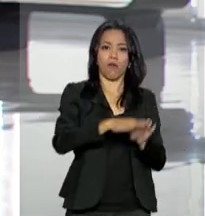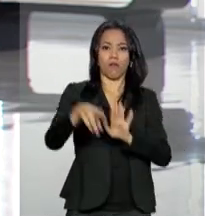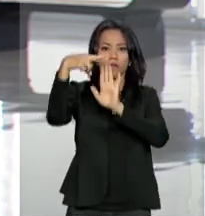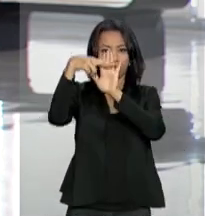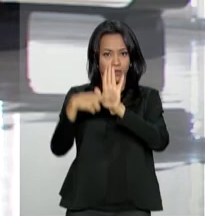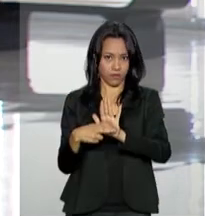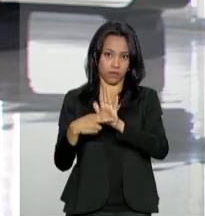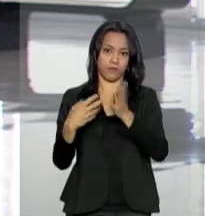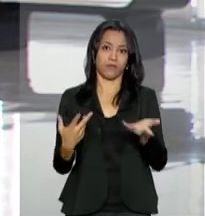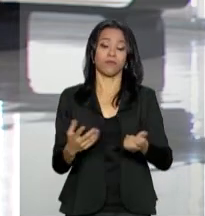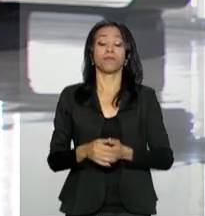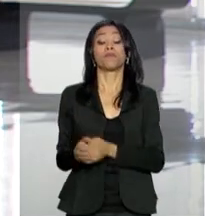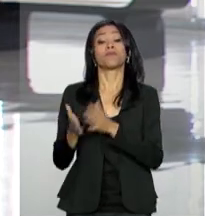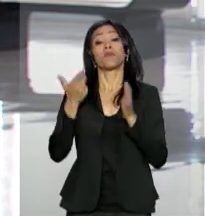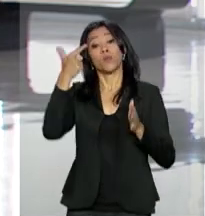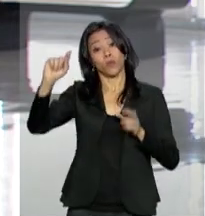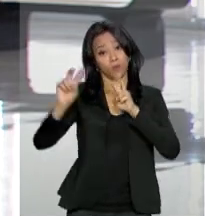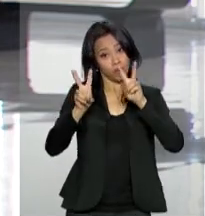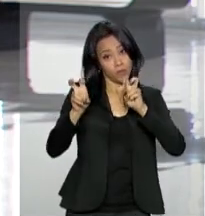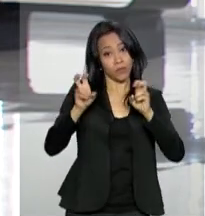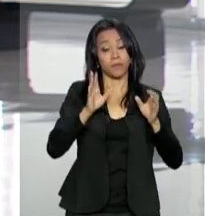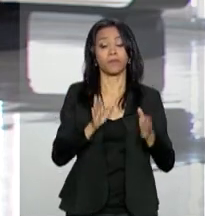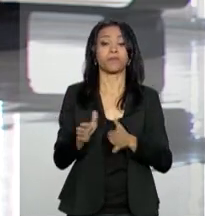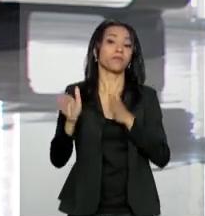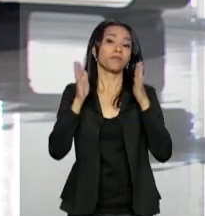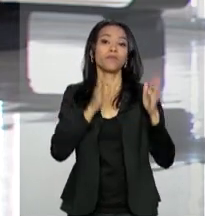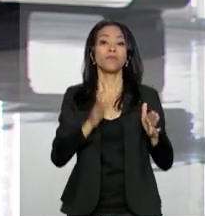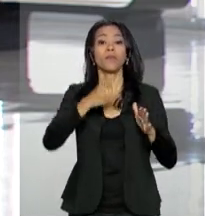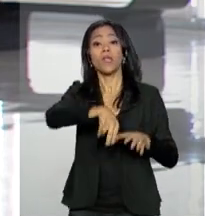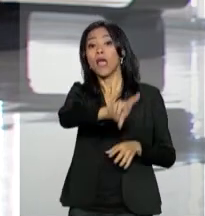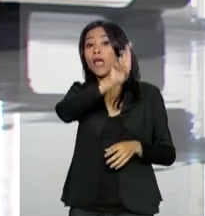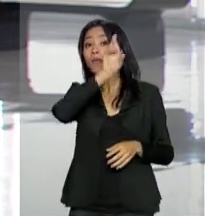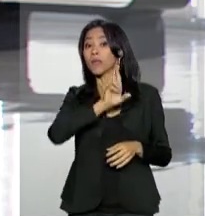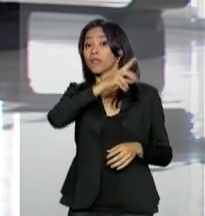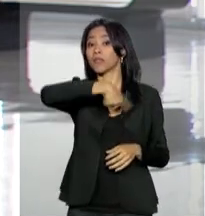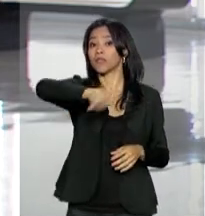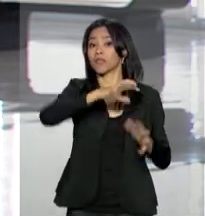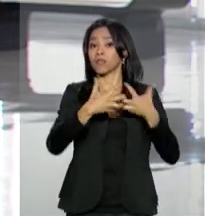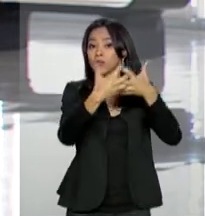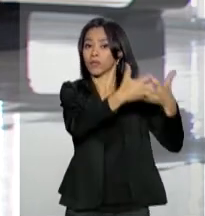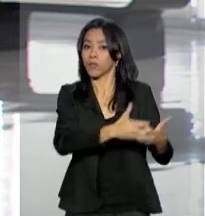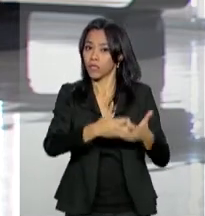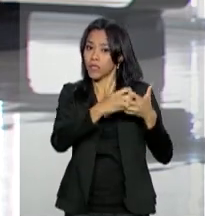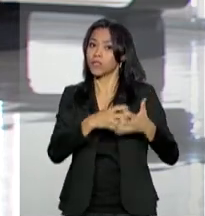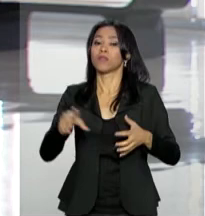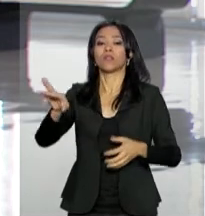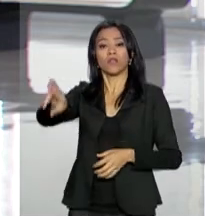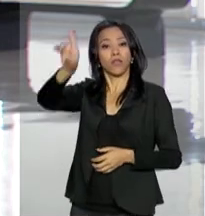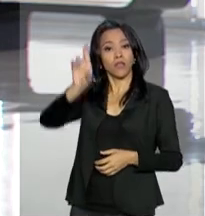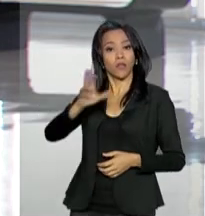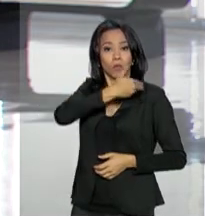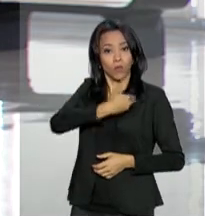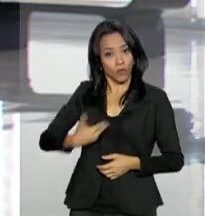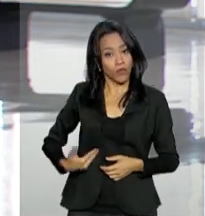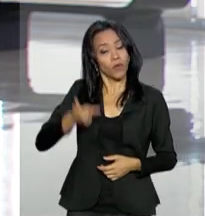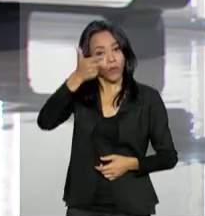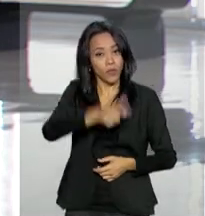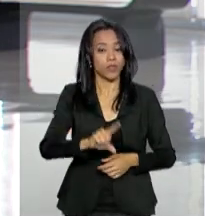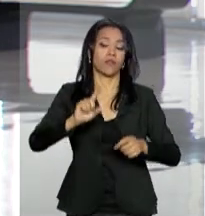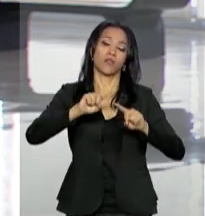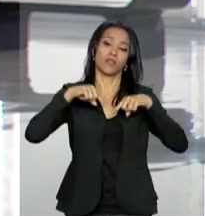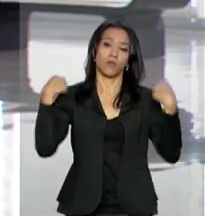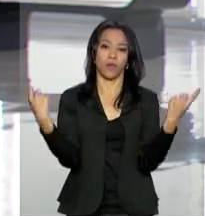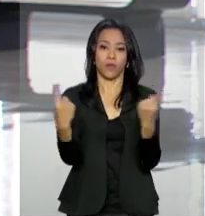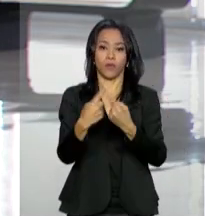mudando de assunto agora representantes dos caminhoneiros e do governo federal voltam a se reunir na manhã desta segunda feira